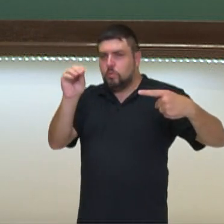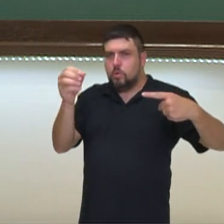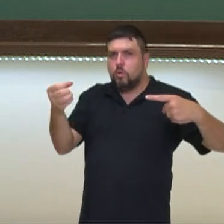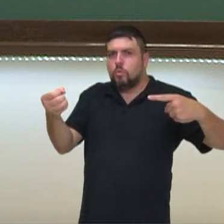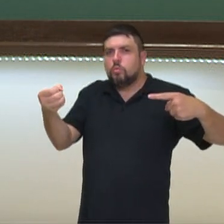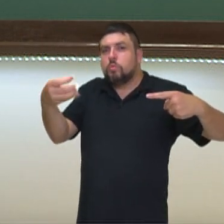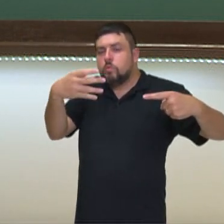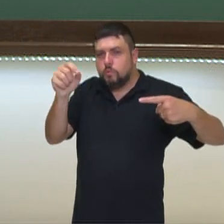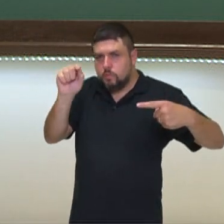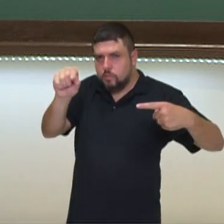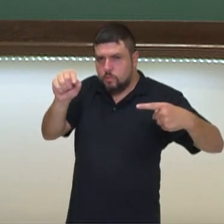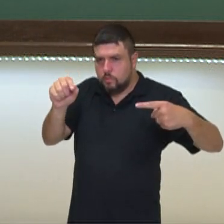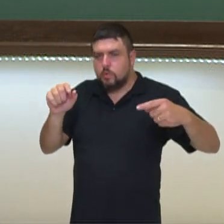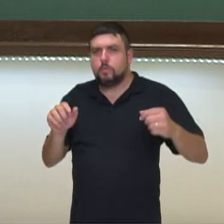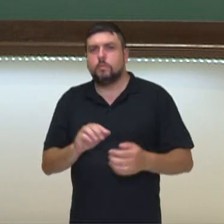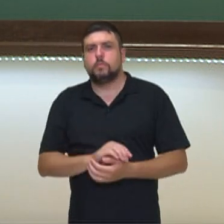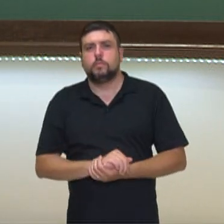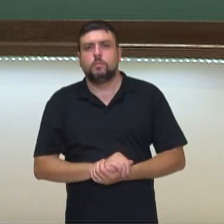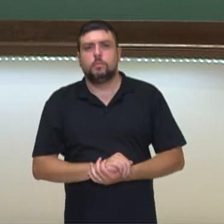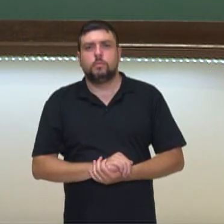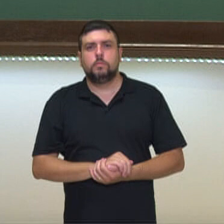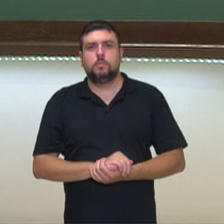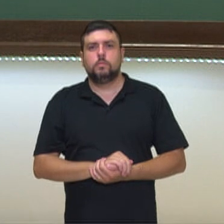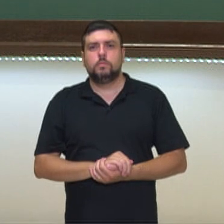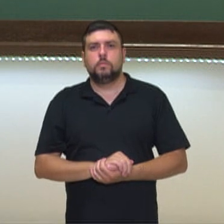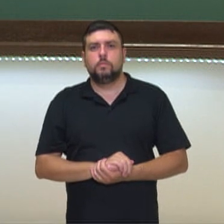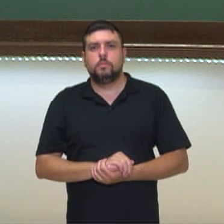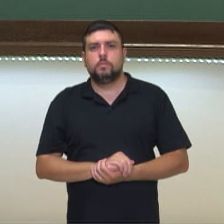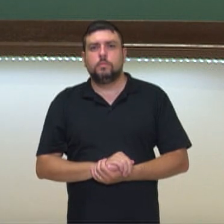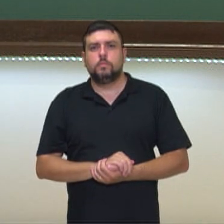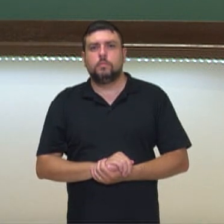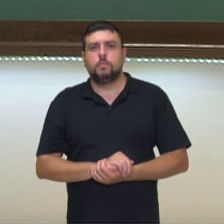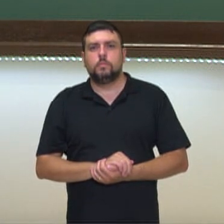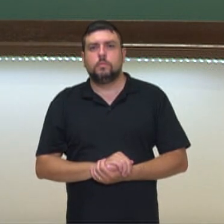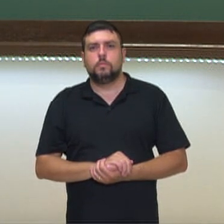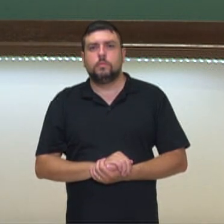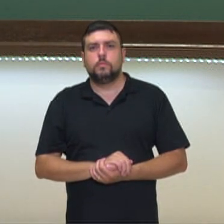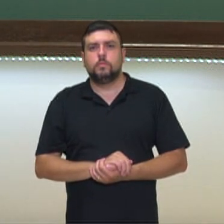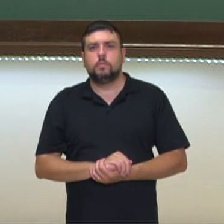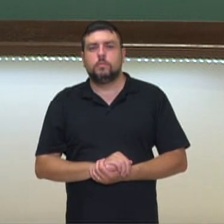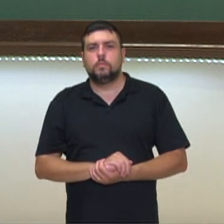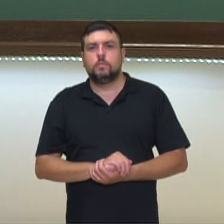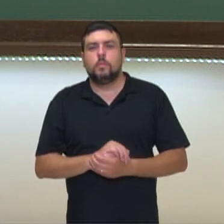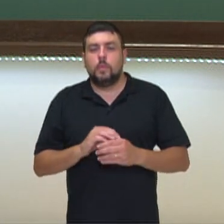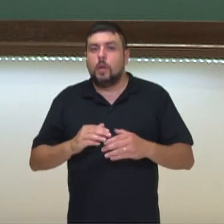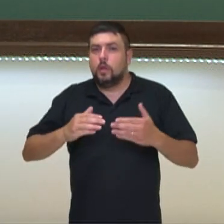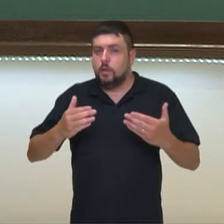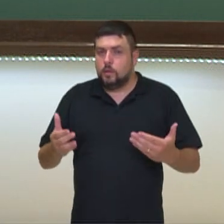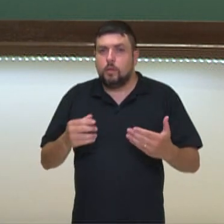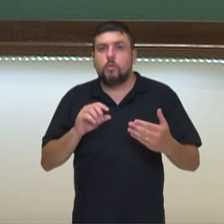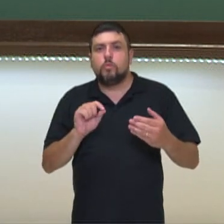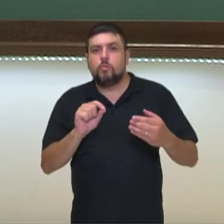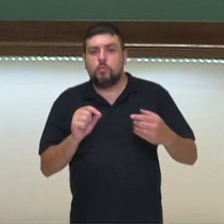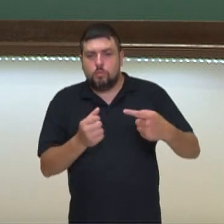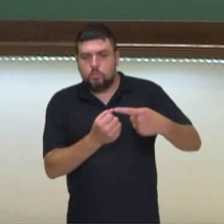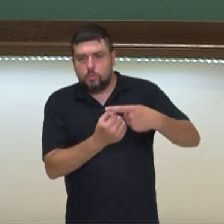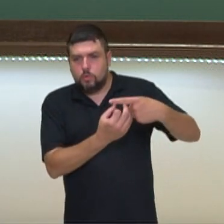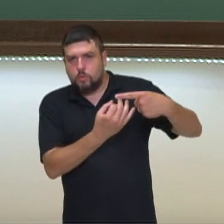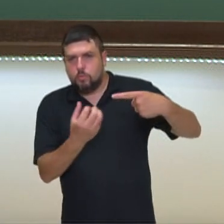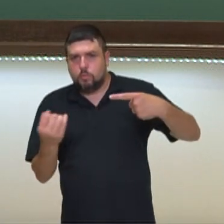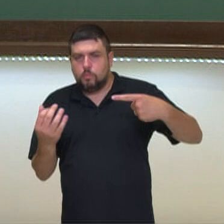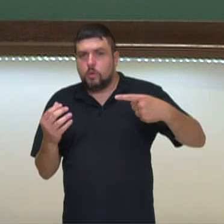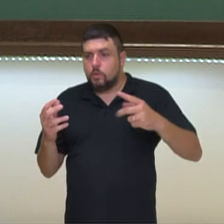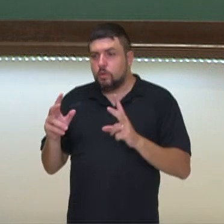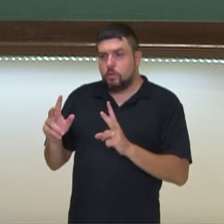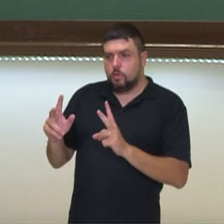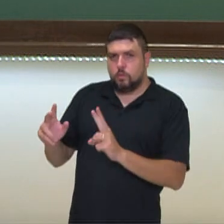vai ser o denominador e o numerador é o resultado da conta que nós fizemos. Certo? Então, assim nós igualamos os denominadores. Igualados